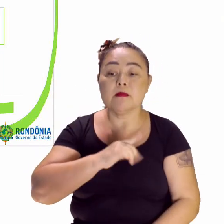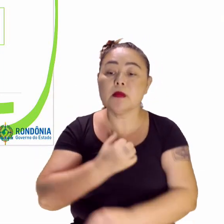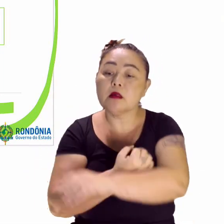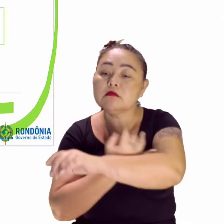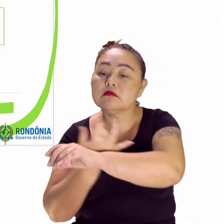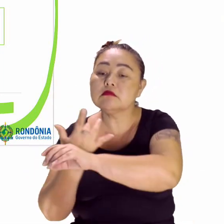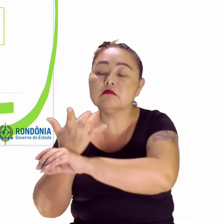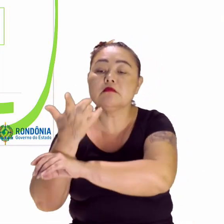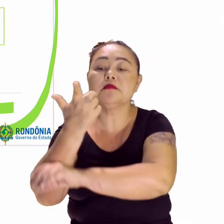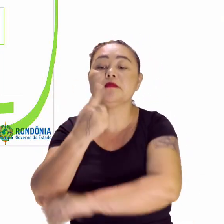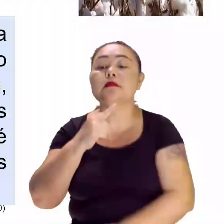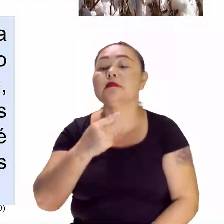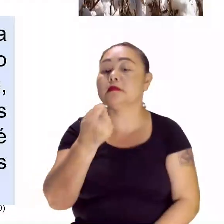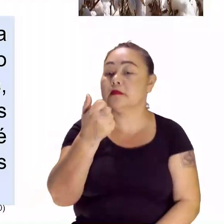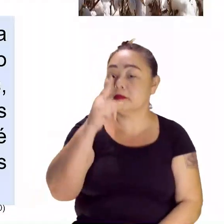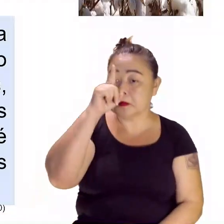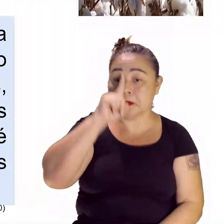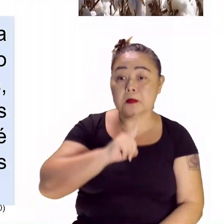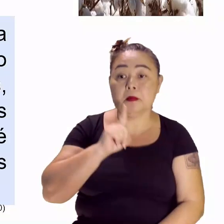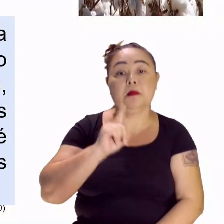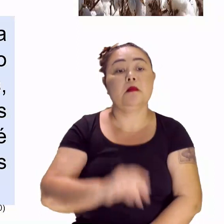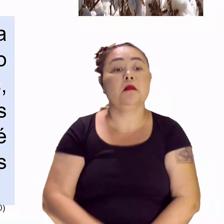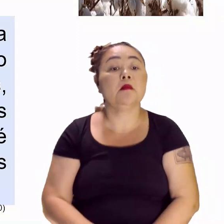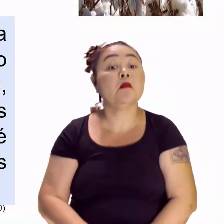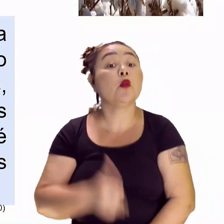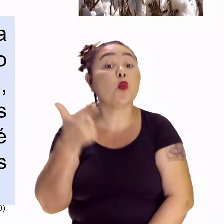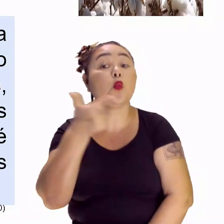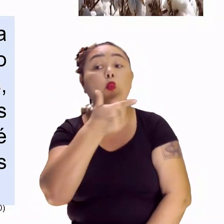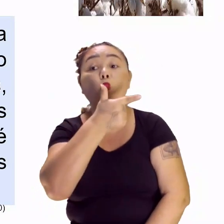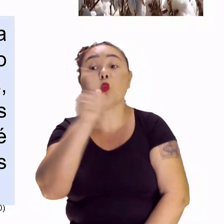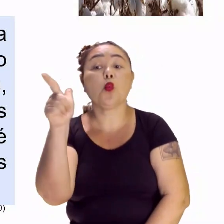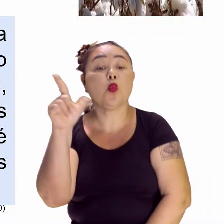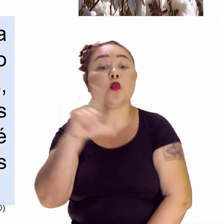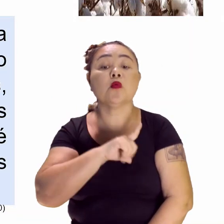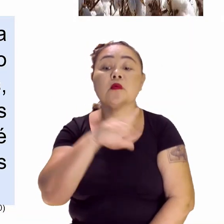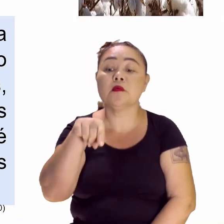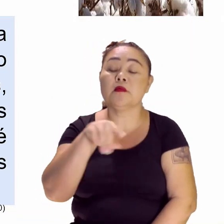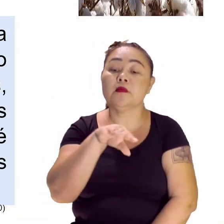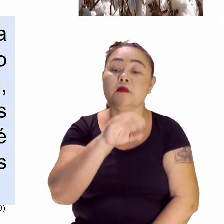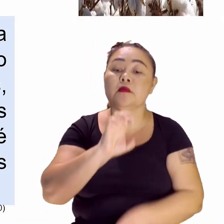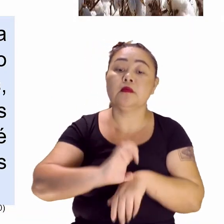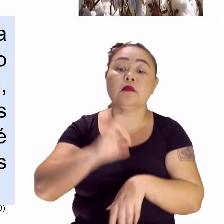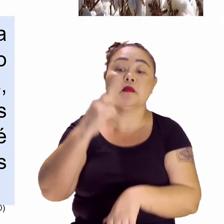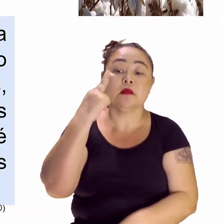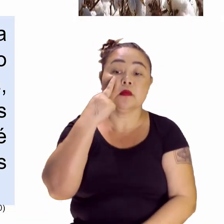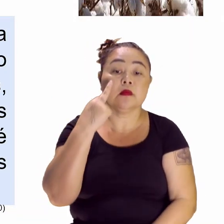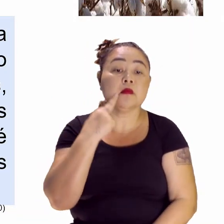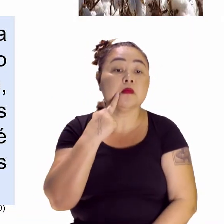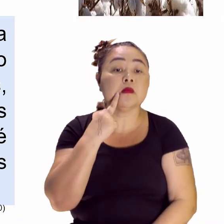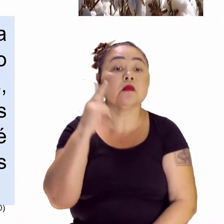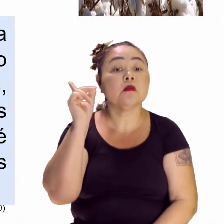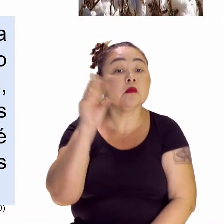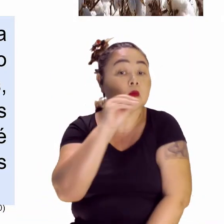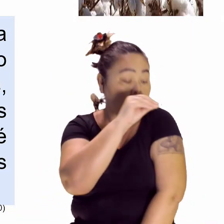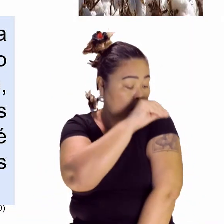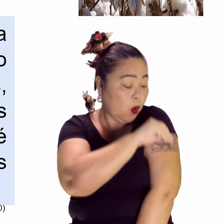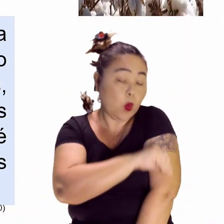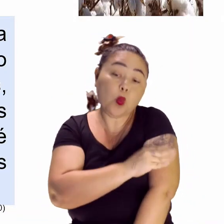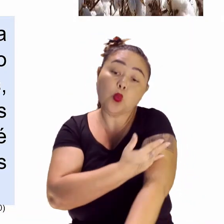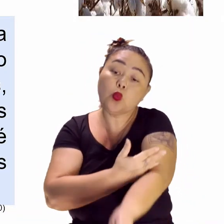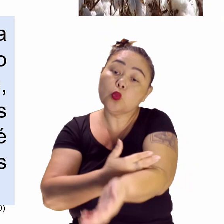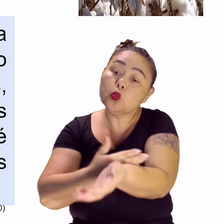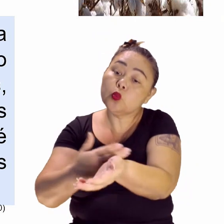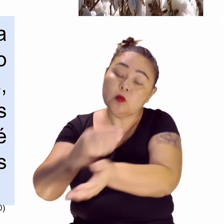dentro do Estado de Rondônia outra produção em Rondônia a gente tem é a produção do algodão